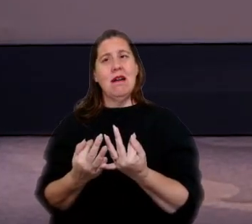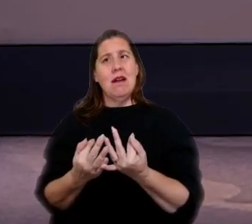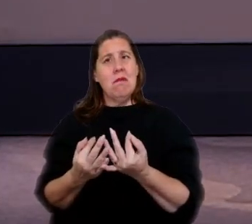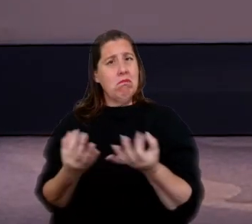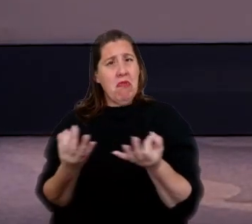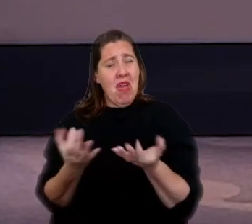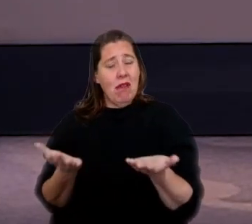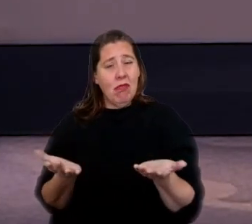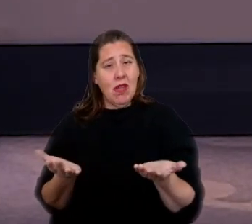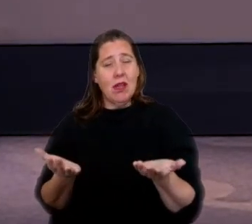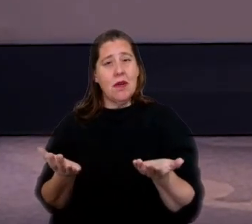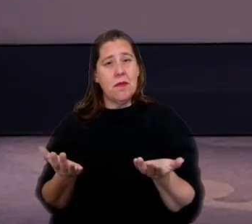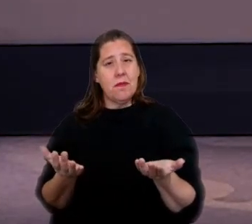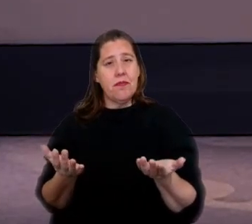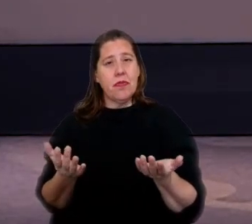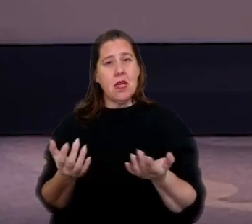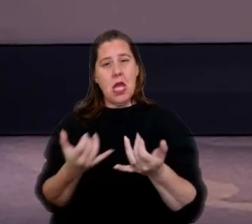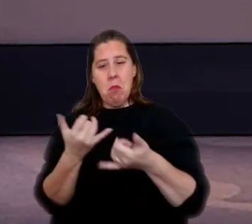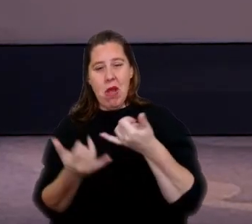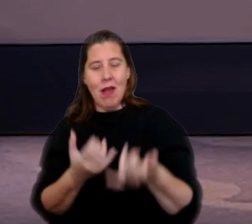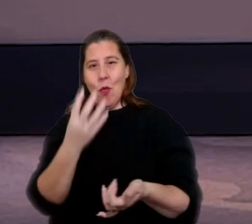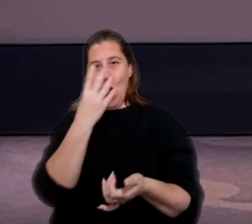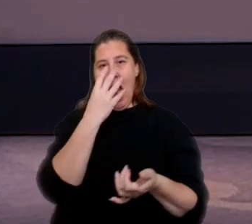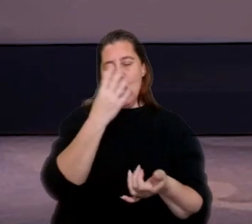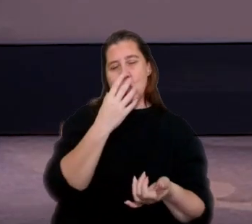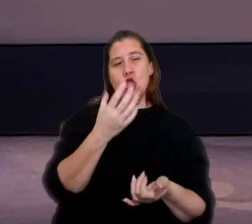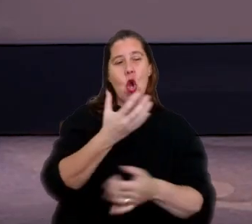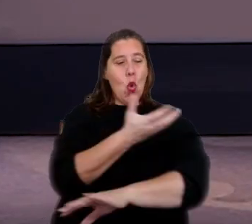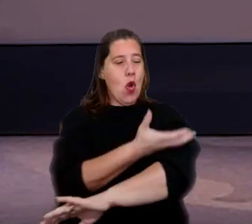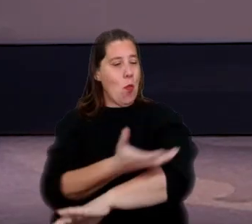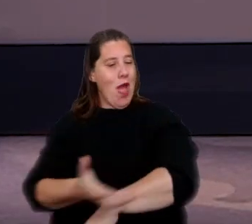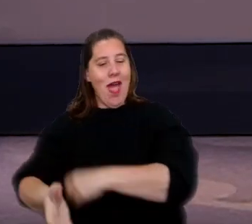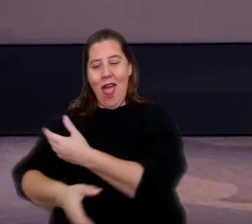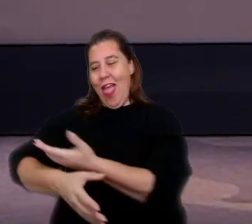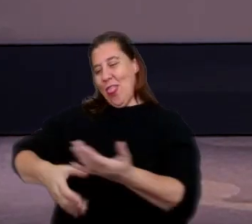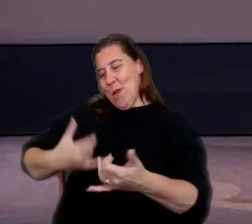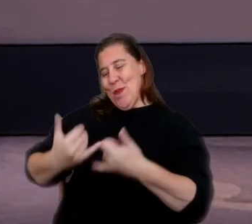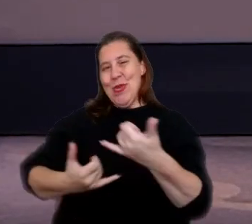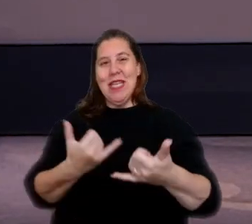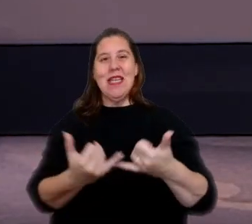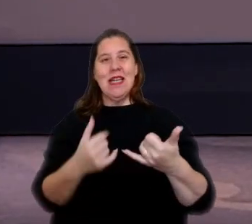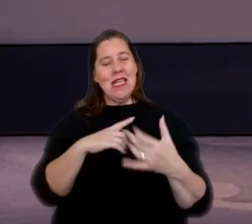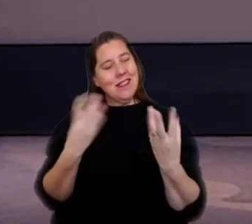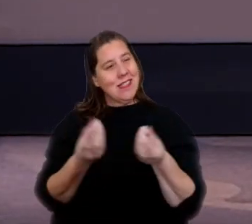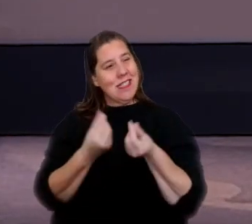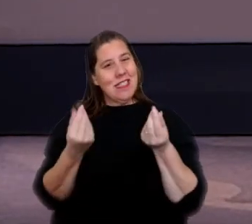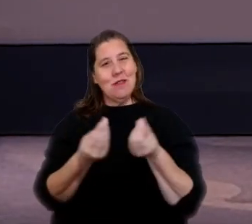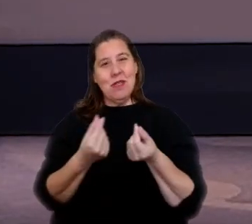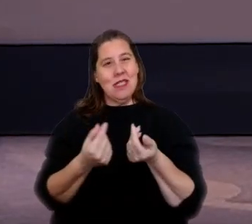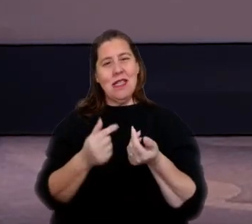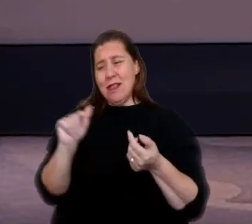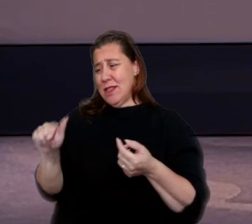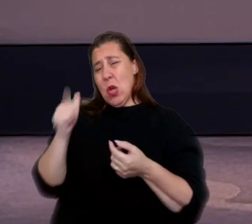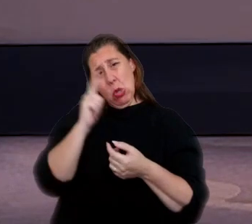família fragmentada, me parece uma família que brinca com o cachorro, que deita na relva, que tem a sensibilidade